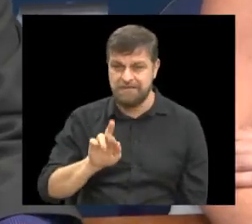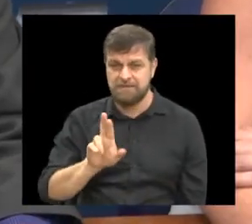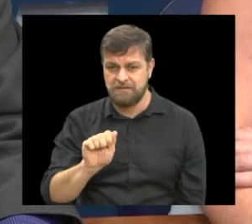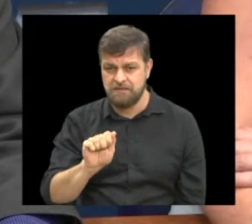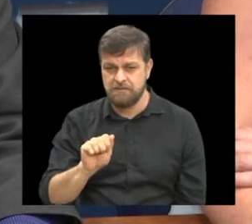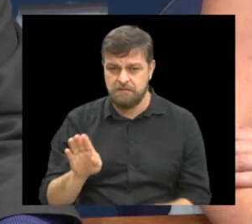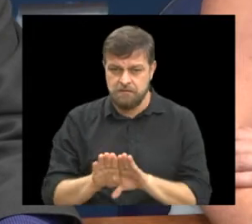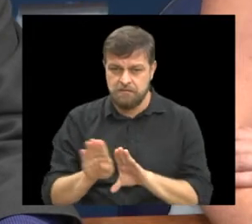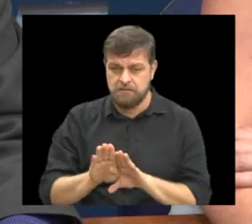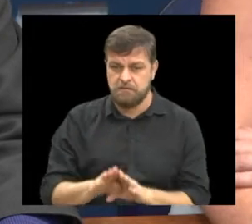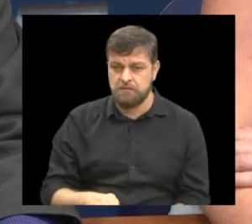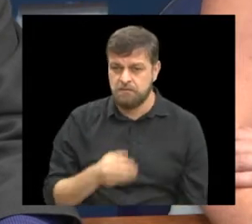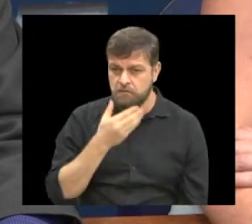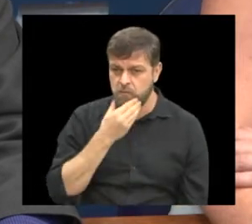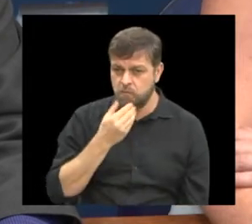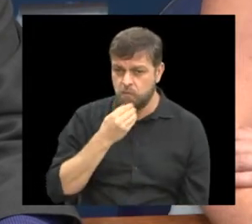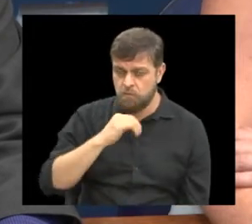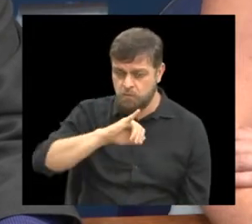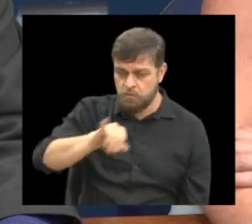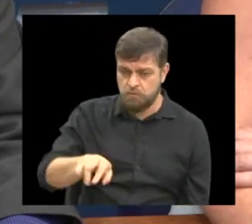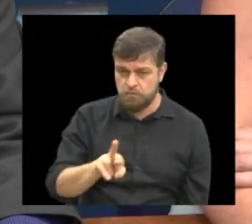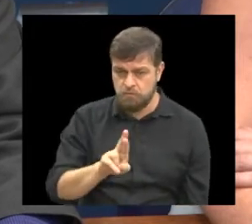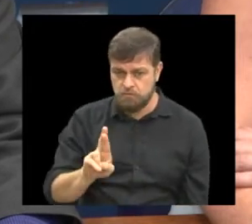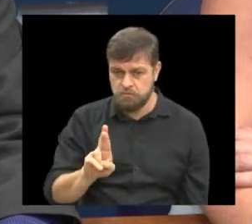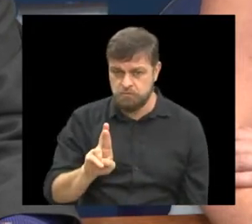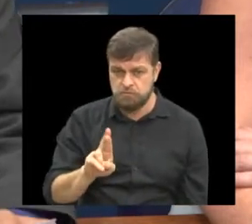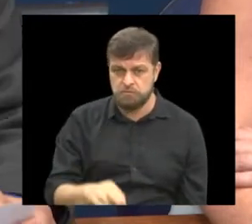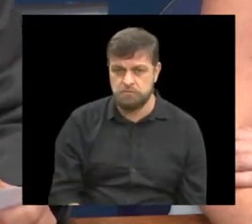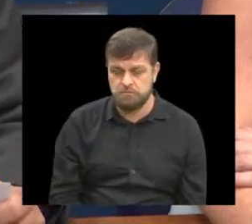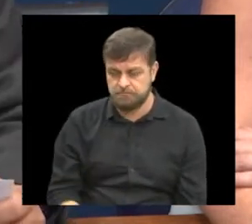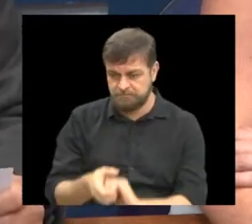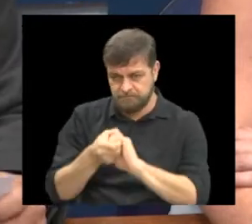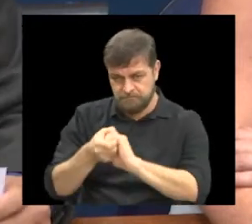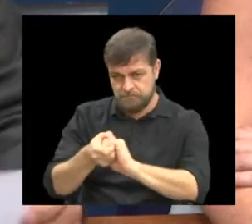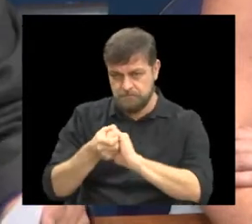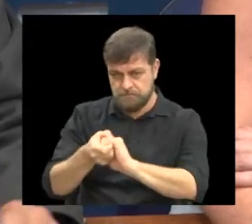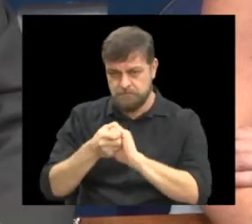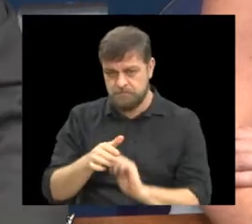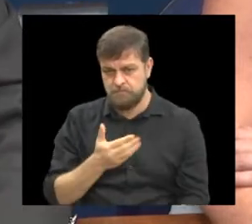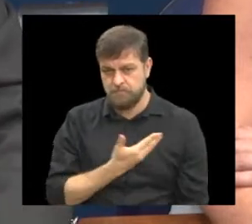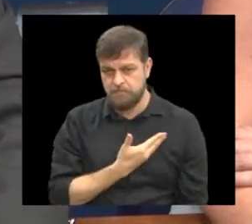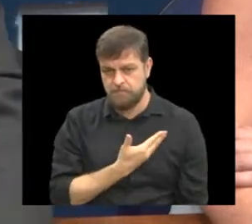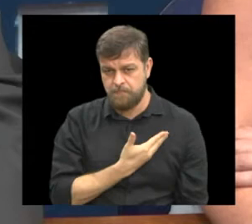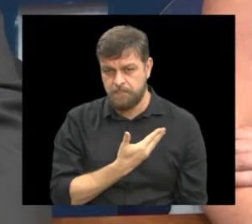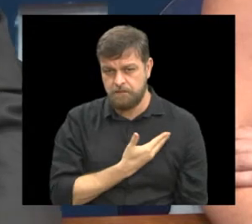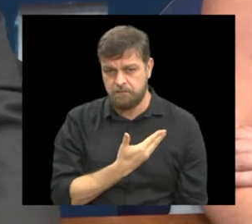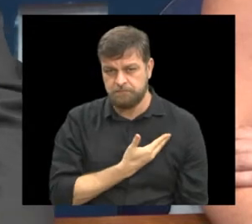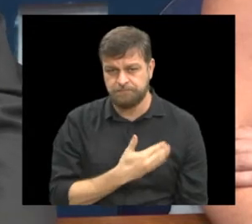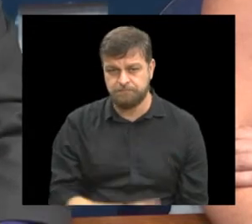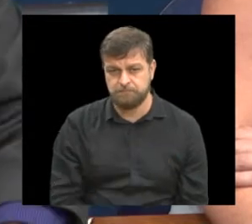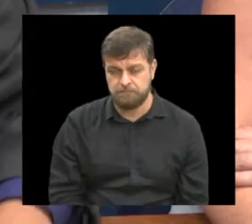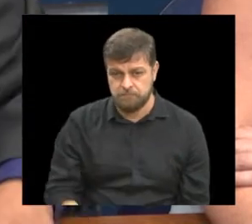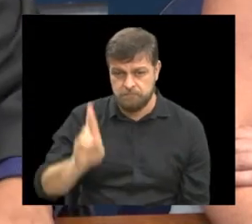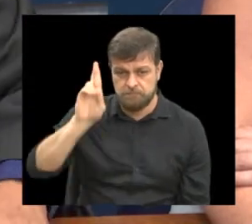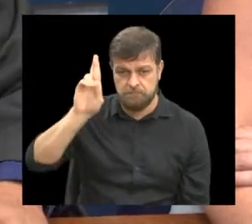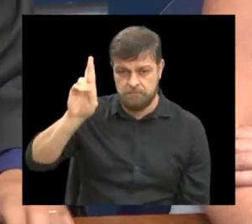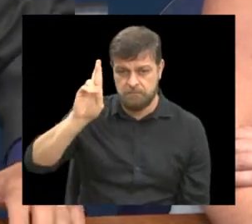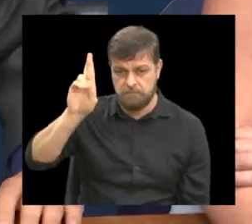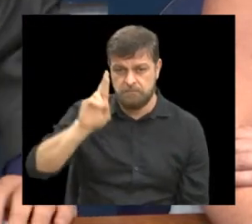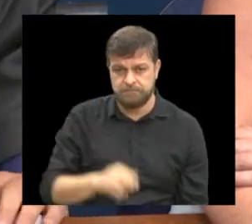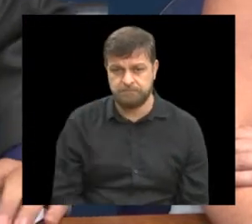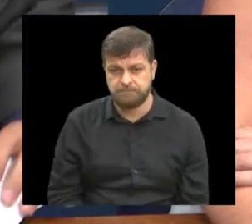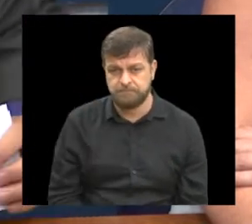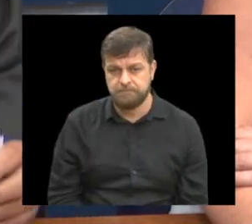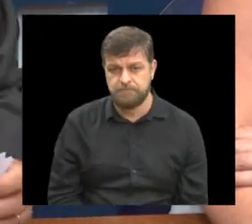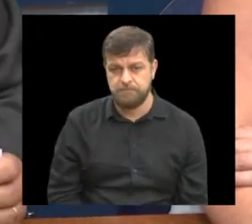Cumprimentar também o Júnior Morelli, o famoso Junão, grande amigo, grande parceiro, representando aqui o